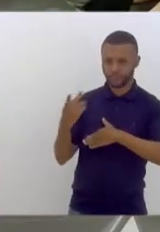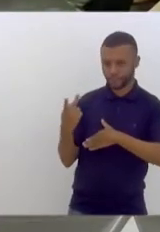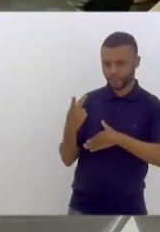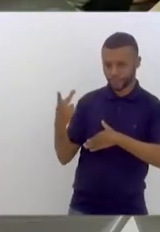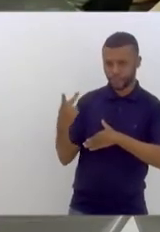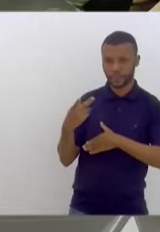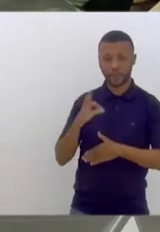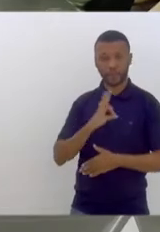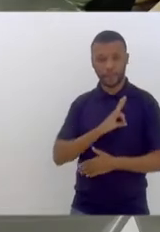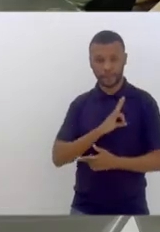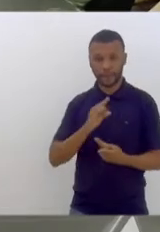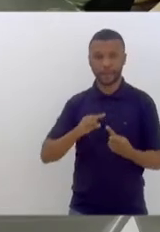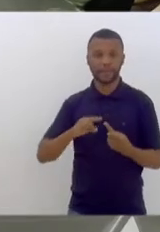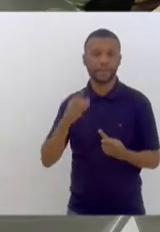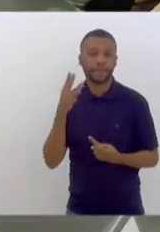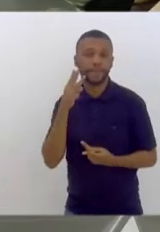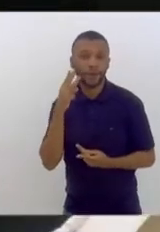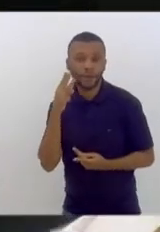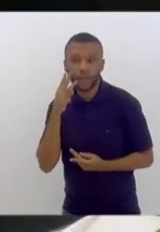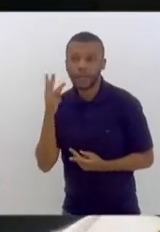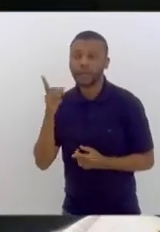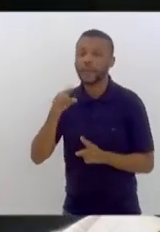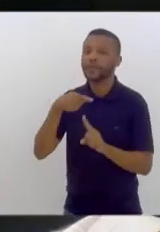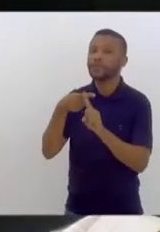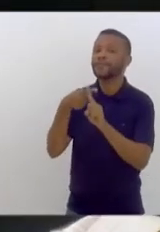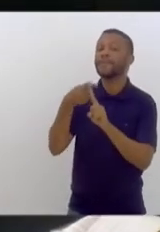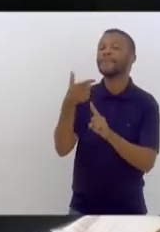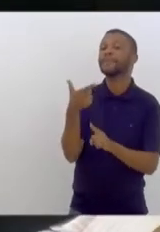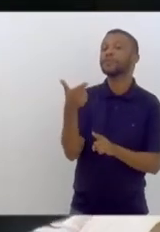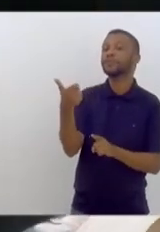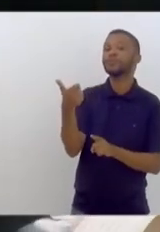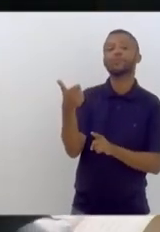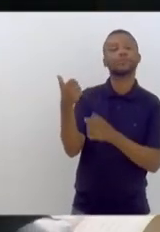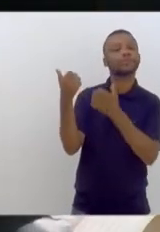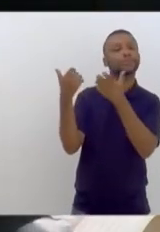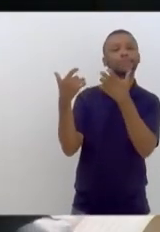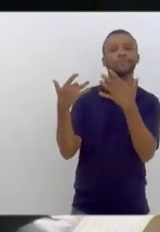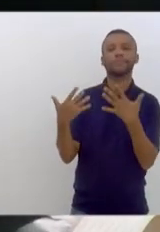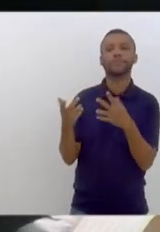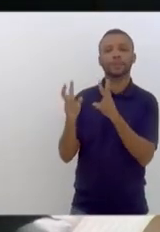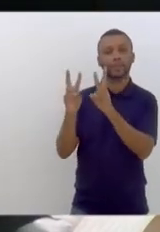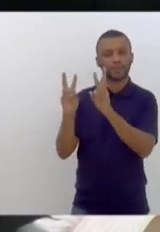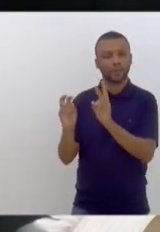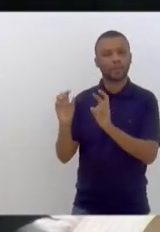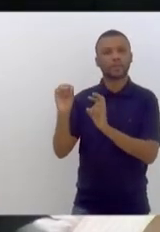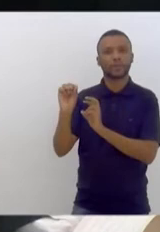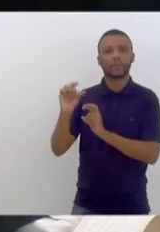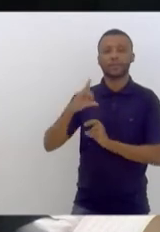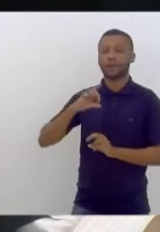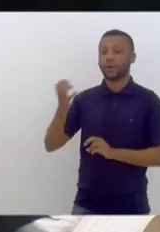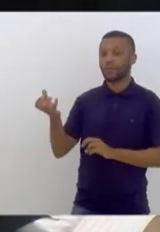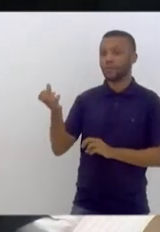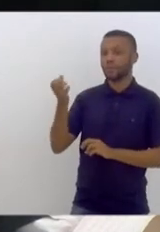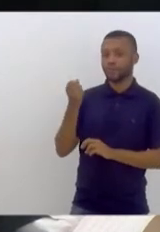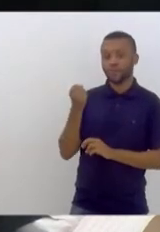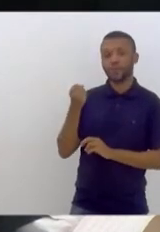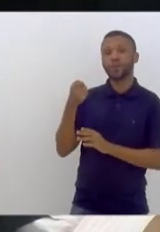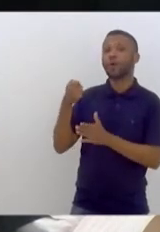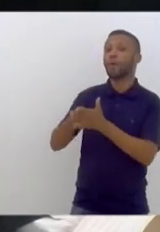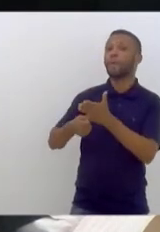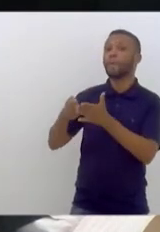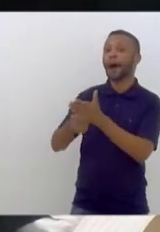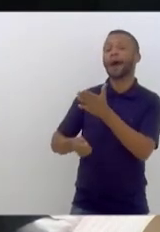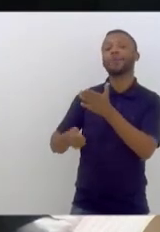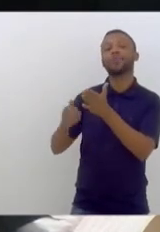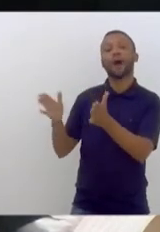Marta e do deputado Valdec, que é a aditiva 21, que trata de ser retirada do Fundo de Combate à Pobreza, do